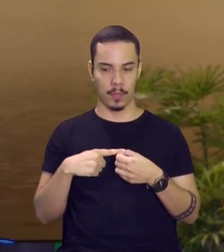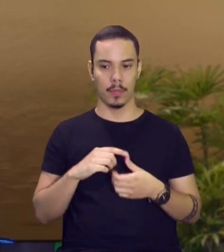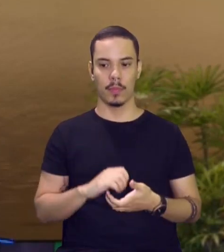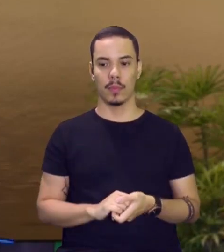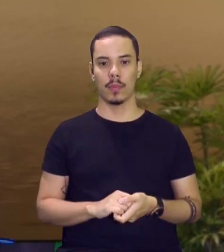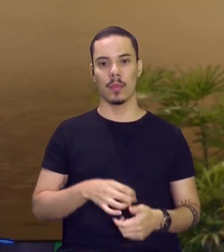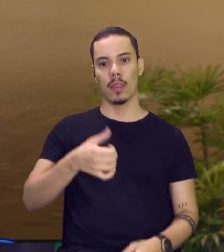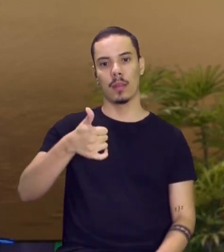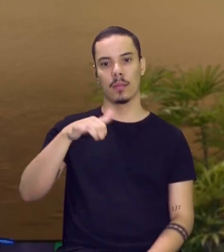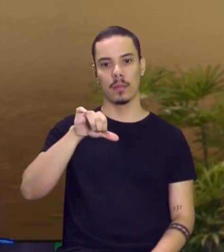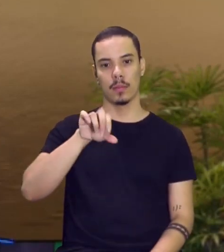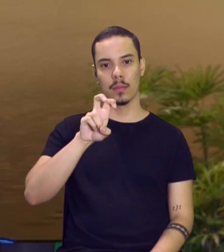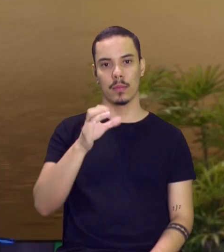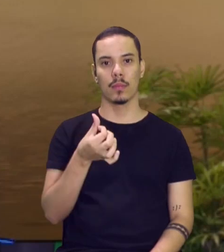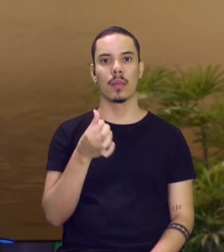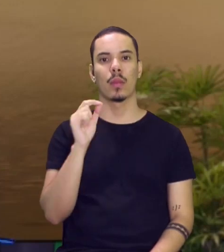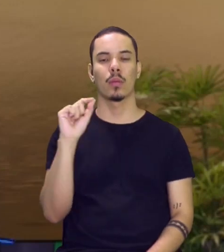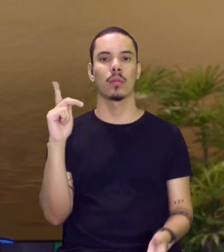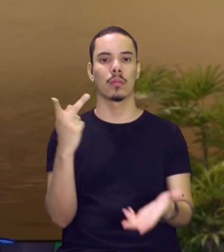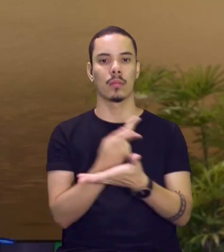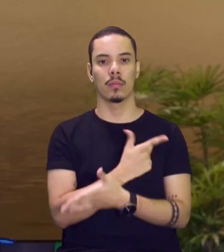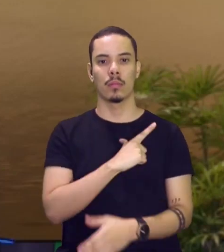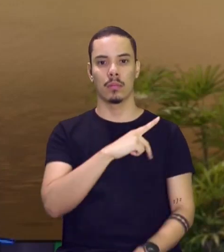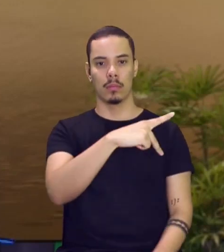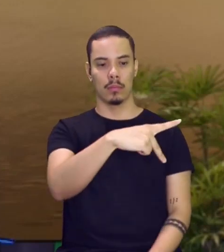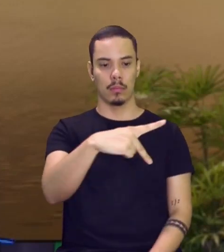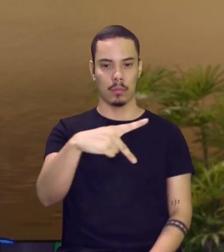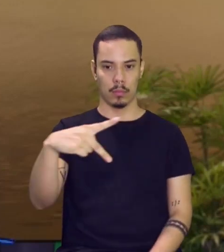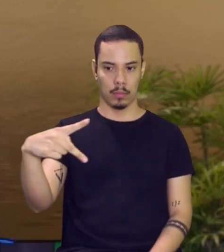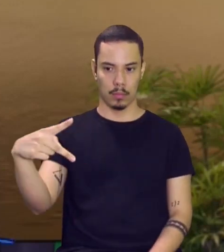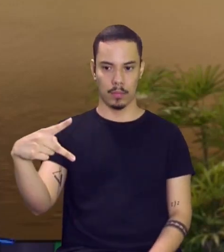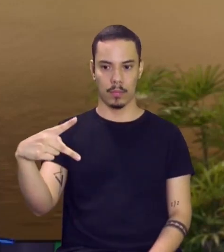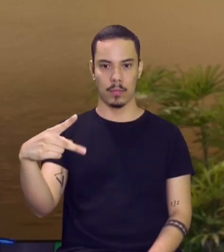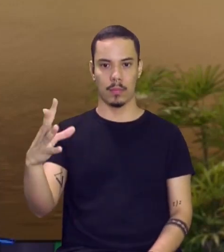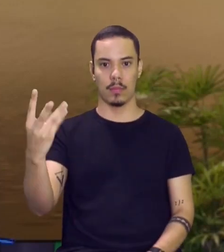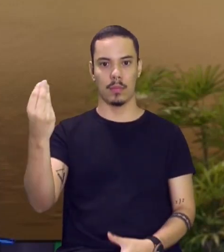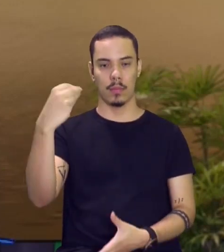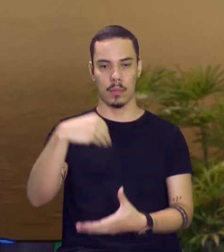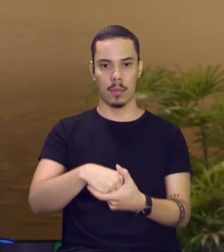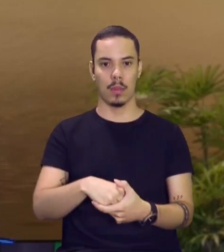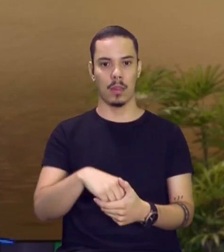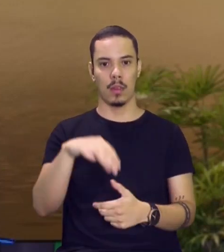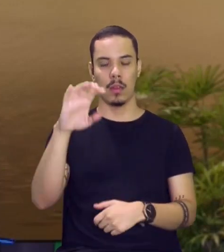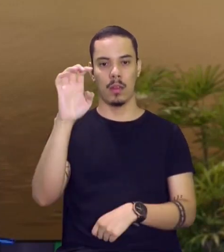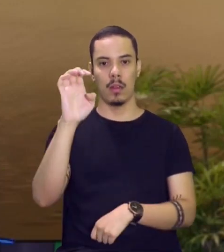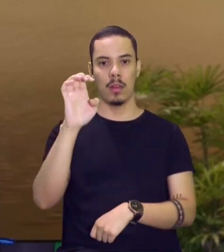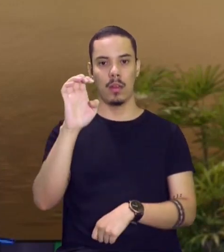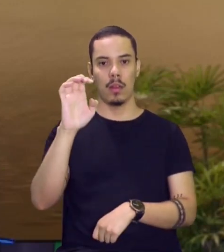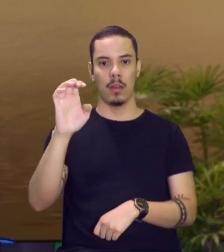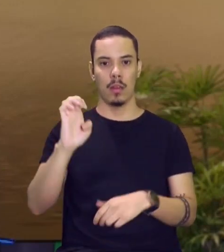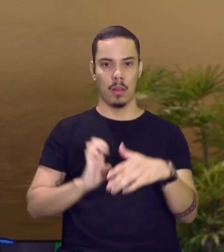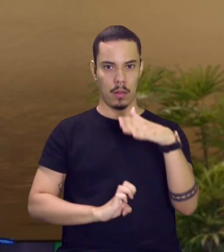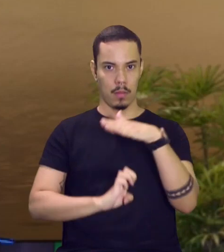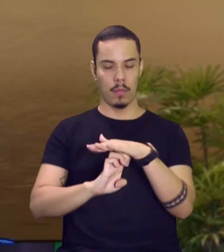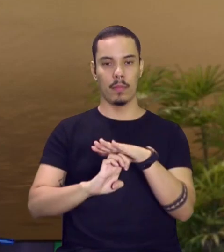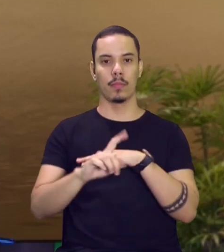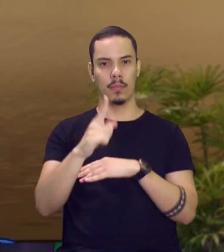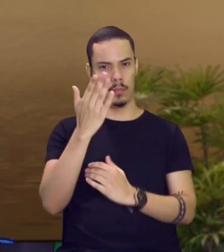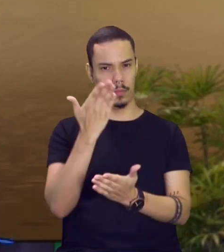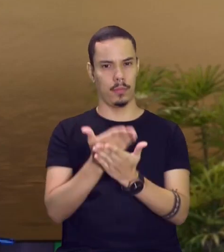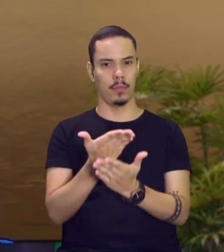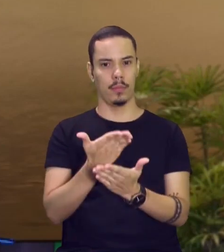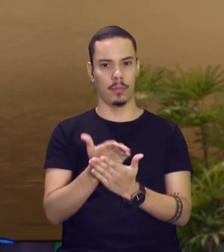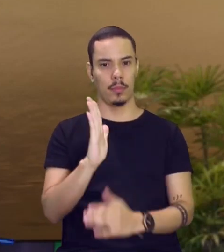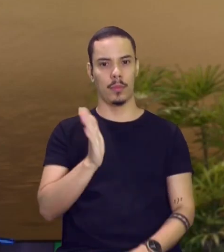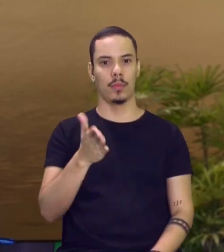Em 1956, estava na presidência da República, eu acho que você estudou isso em História de